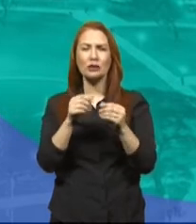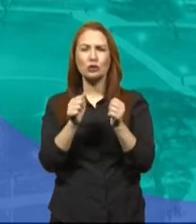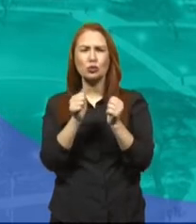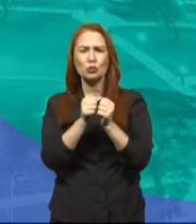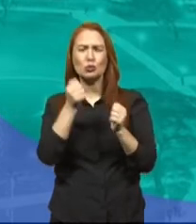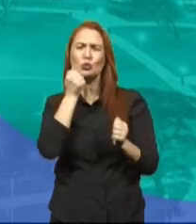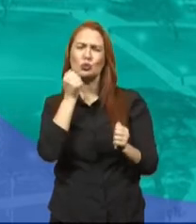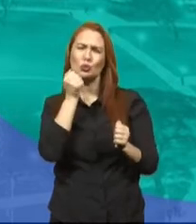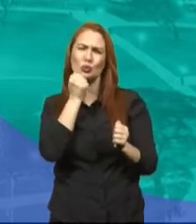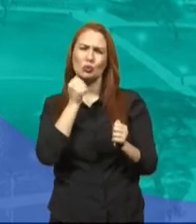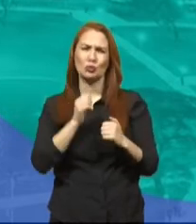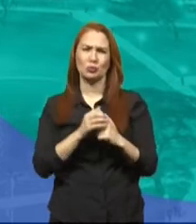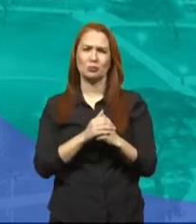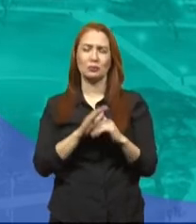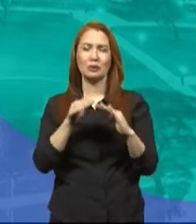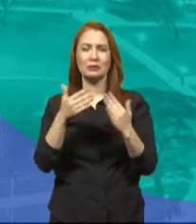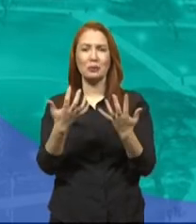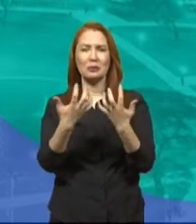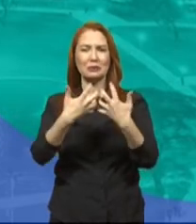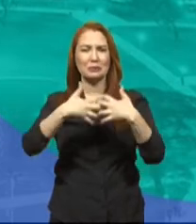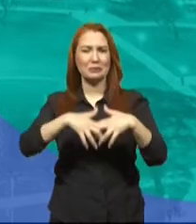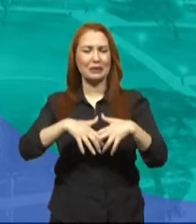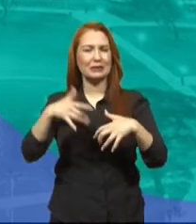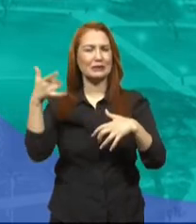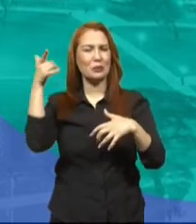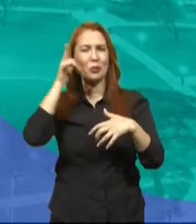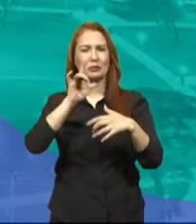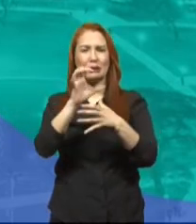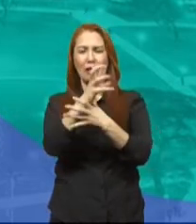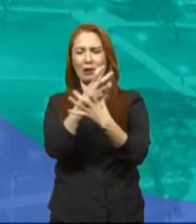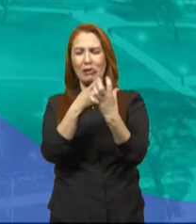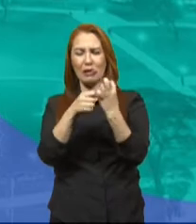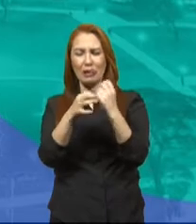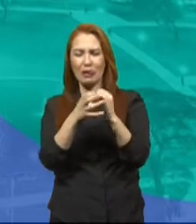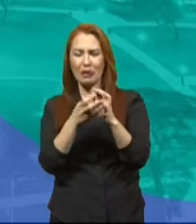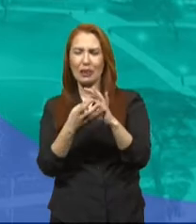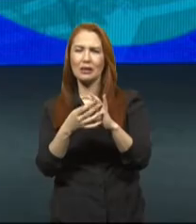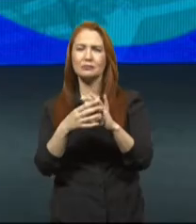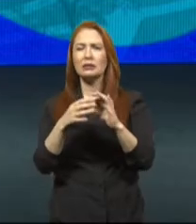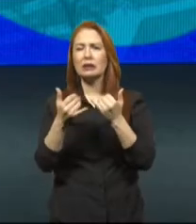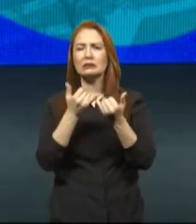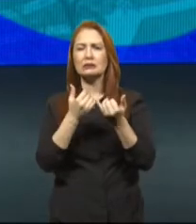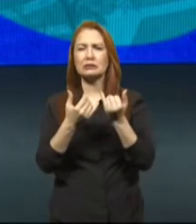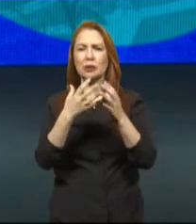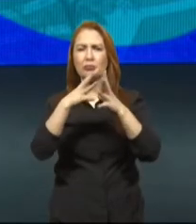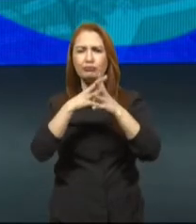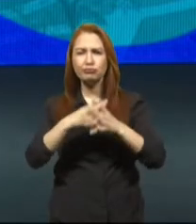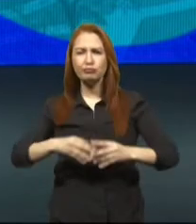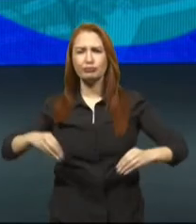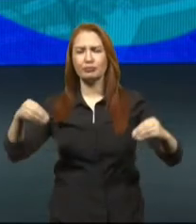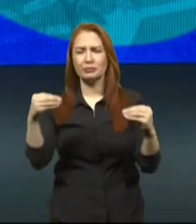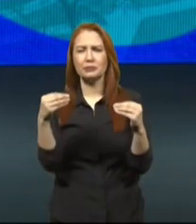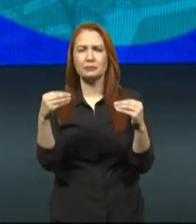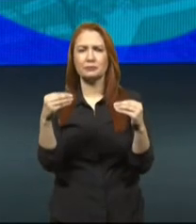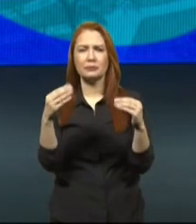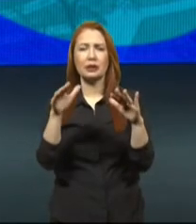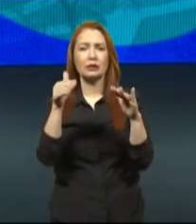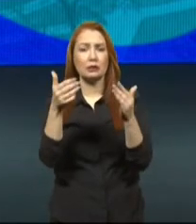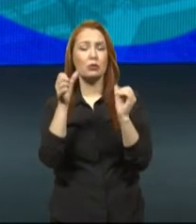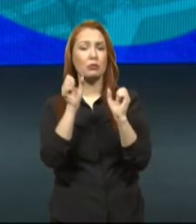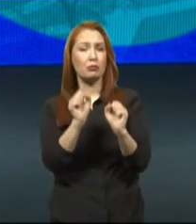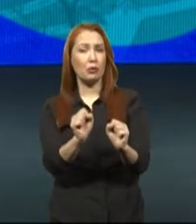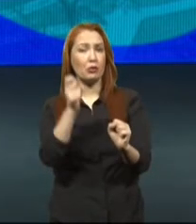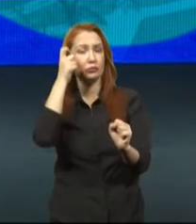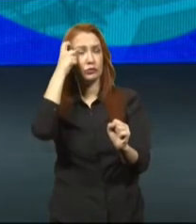conseguirem absorver ou moer elas e derreter. Ou seja, então, pode alguém inventar uma máquina que vai resolver isso aí, né? E